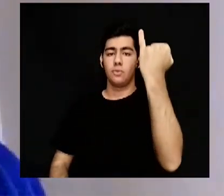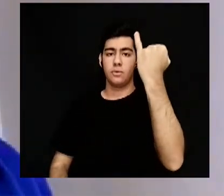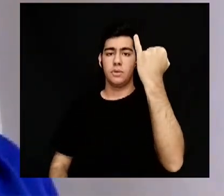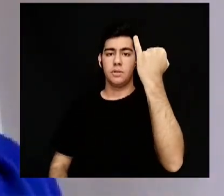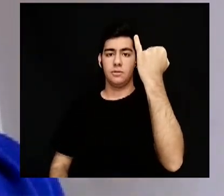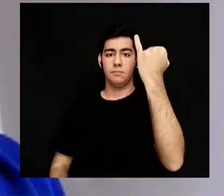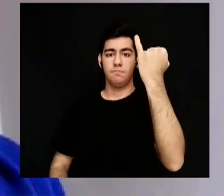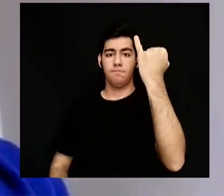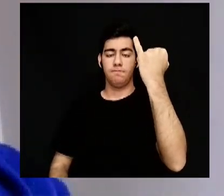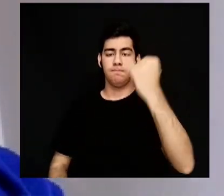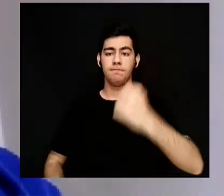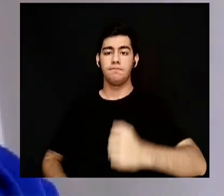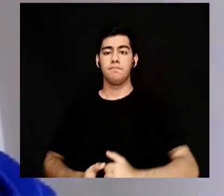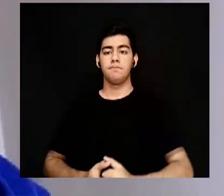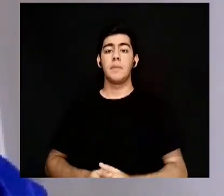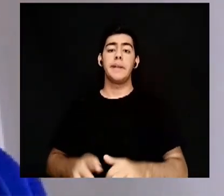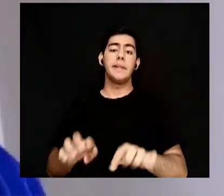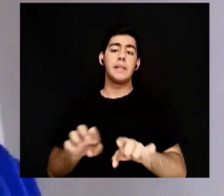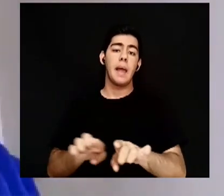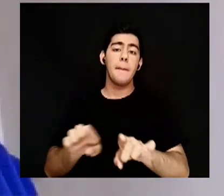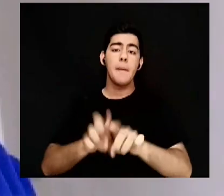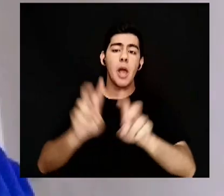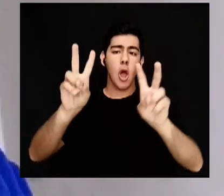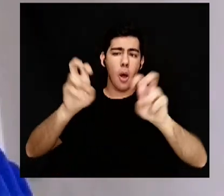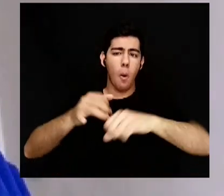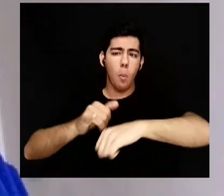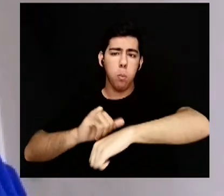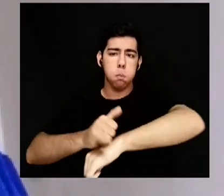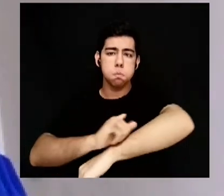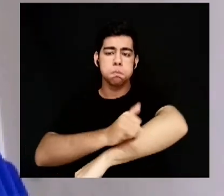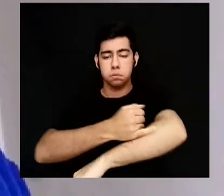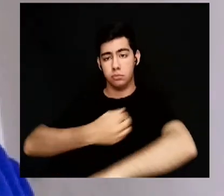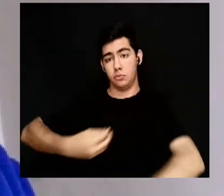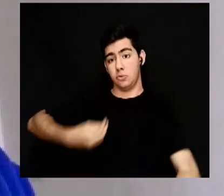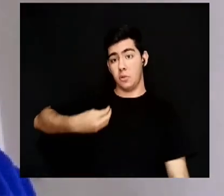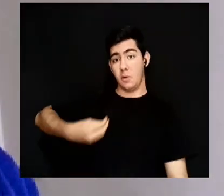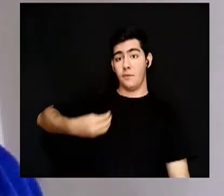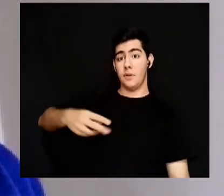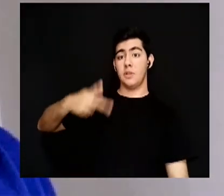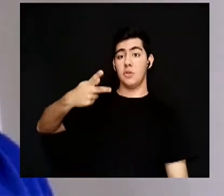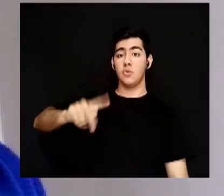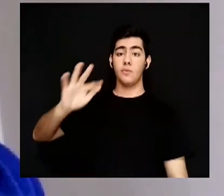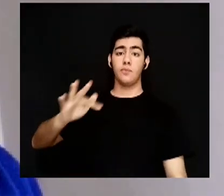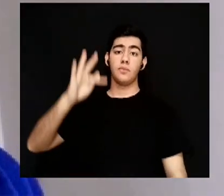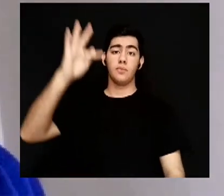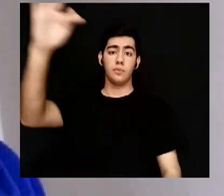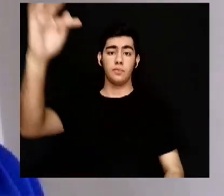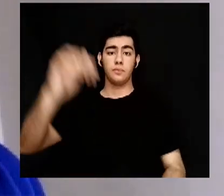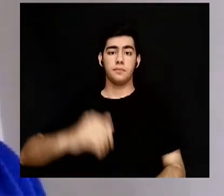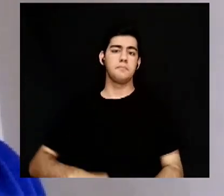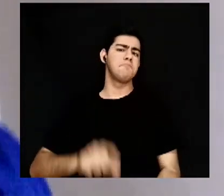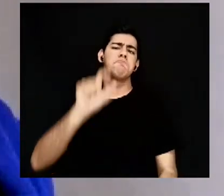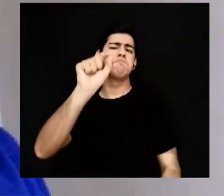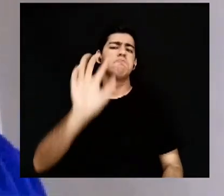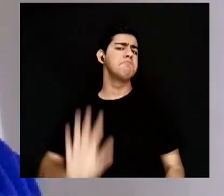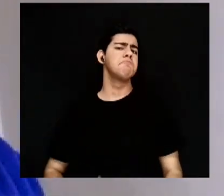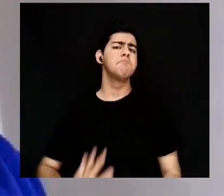da obesidade, né, na vida adulta. E o que acontece, né? Hoje em dia, assim, como eu falei,